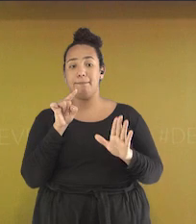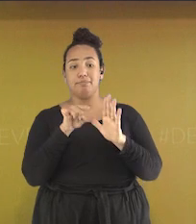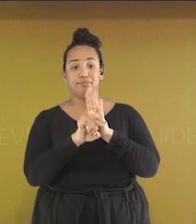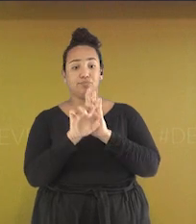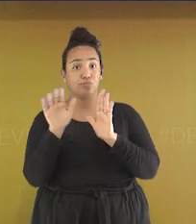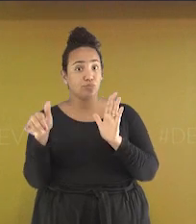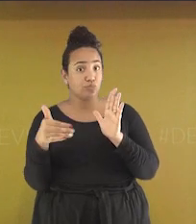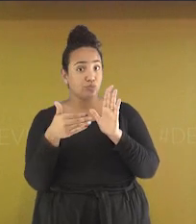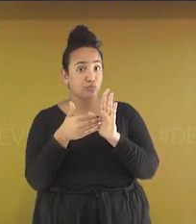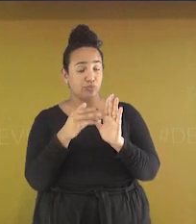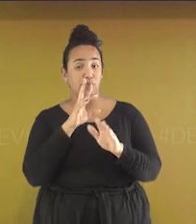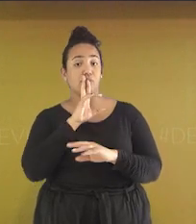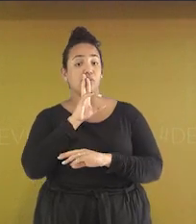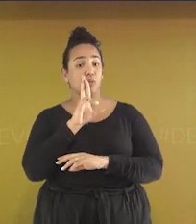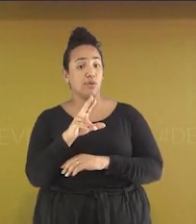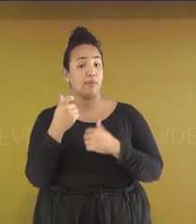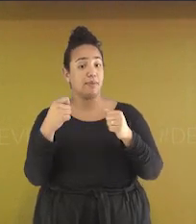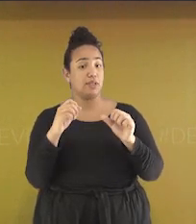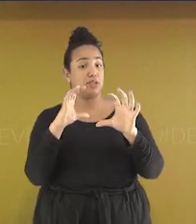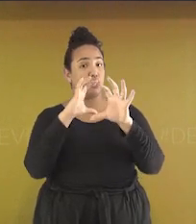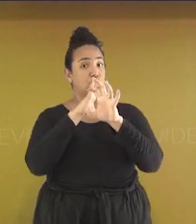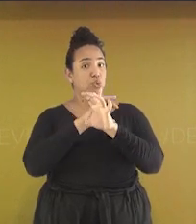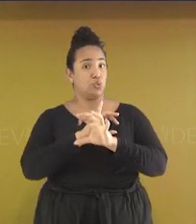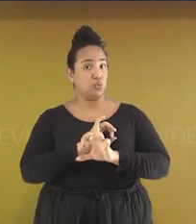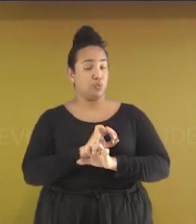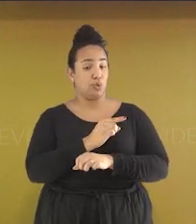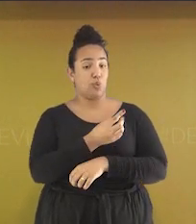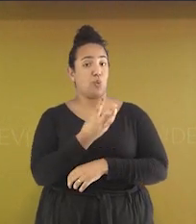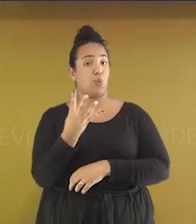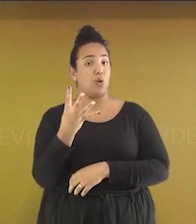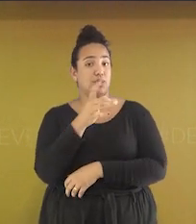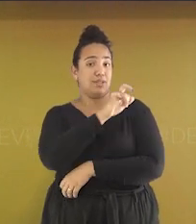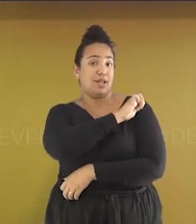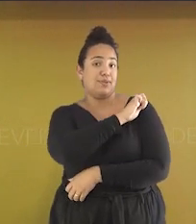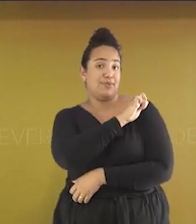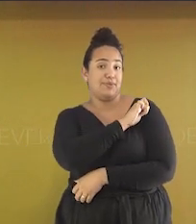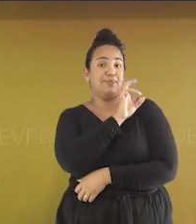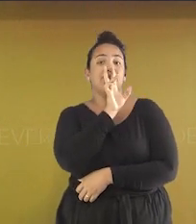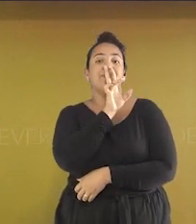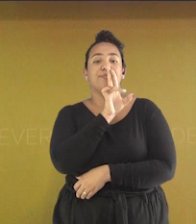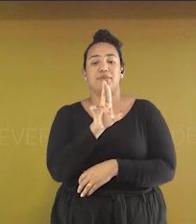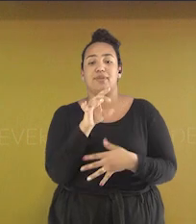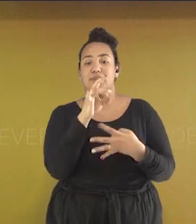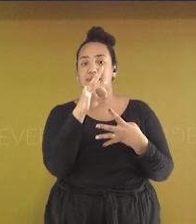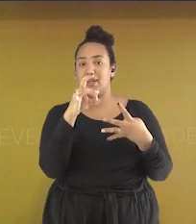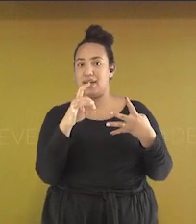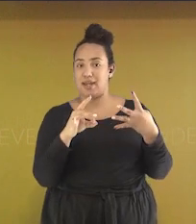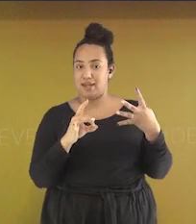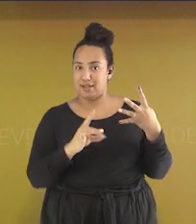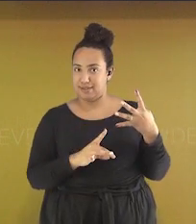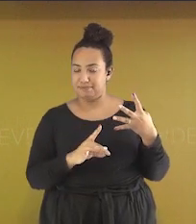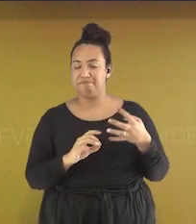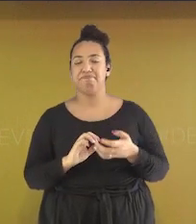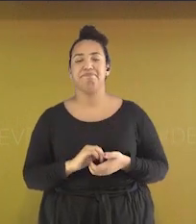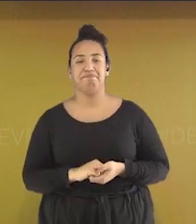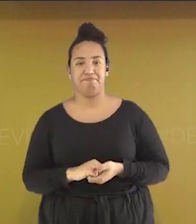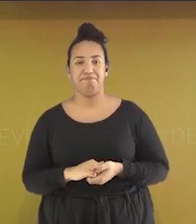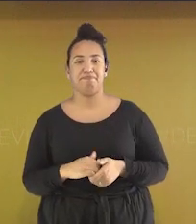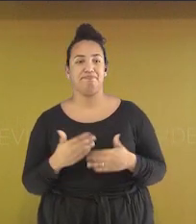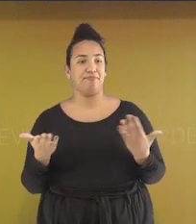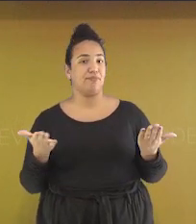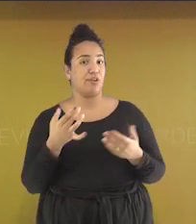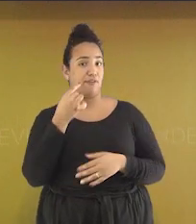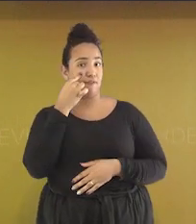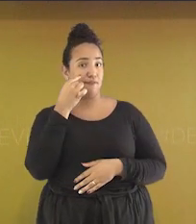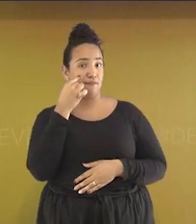última pergunta, nós vamos somar a quantidade de alunos que responderam que gostaram de cada lanche. E para isso,